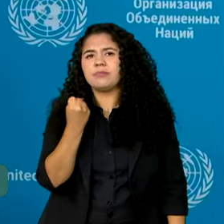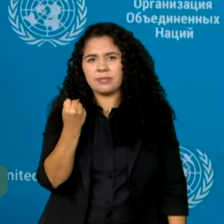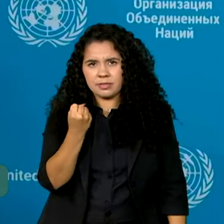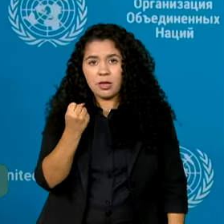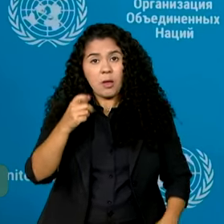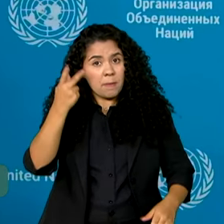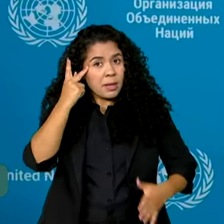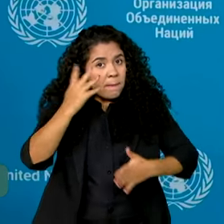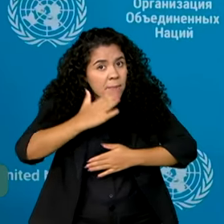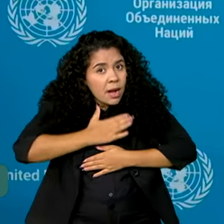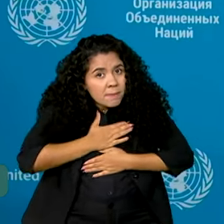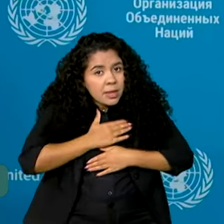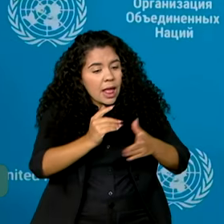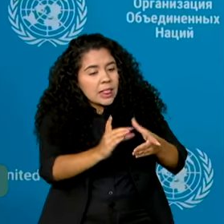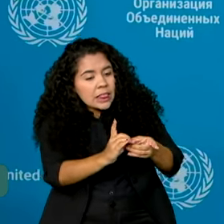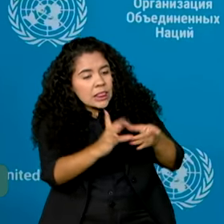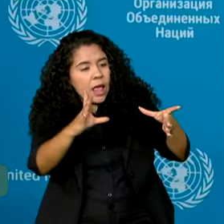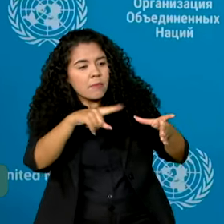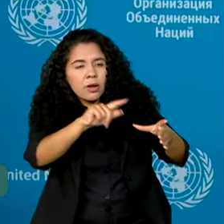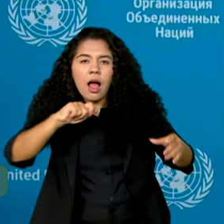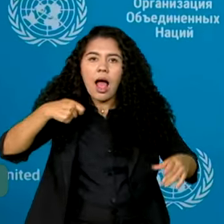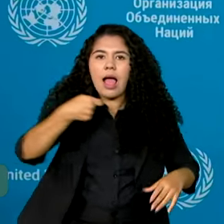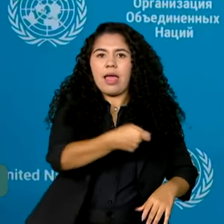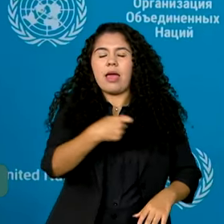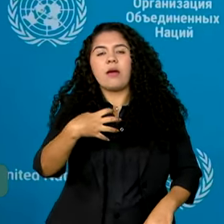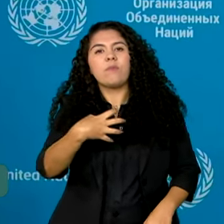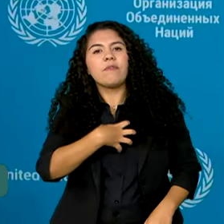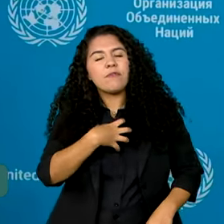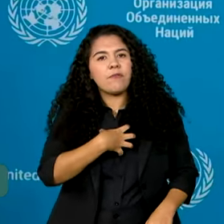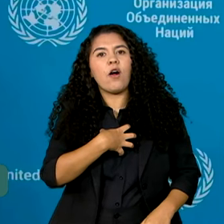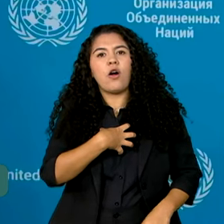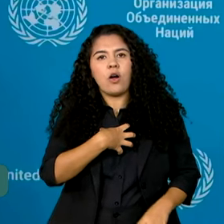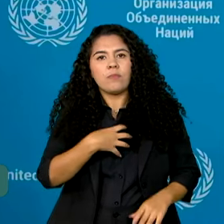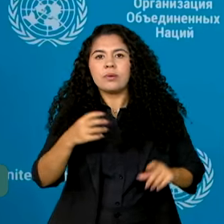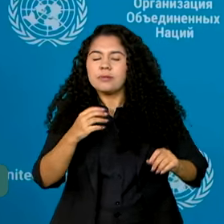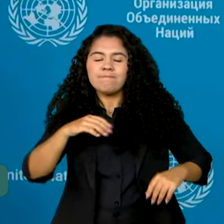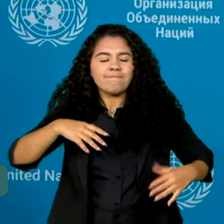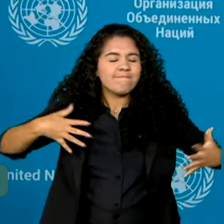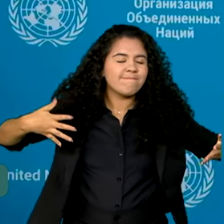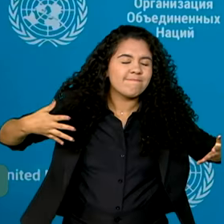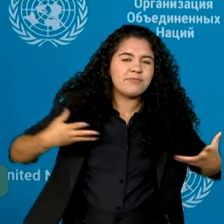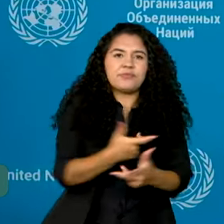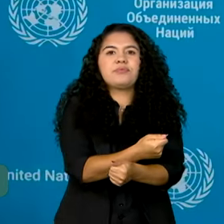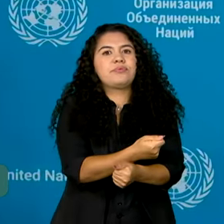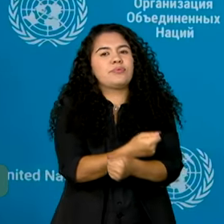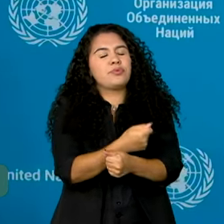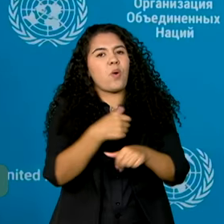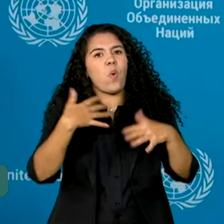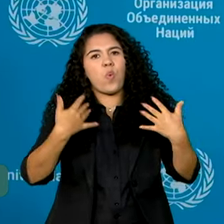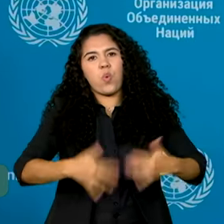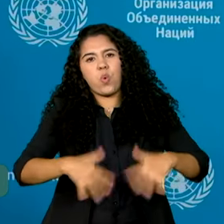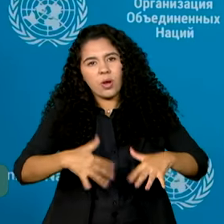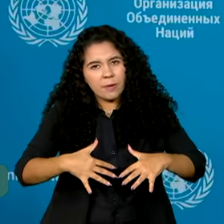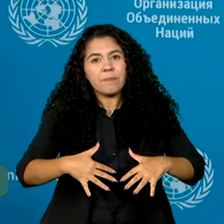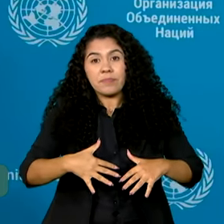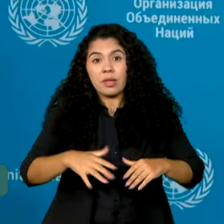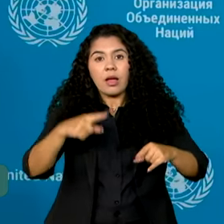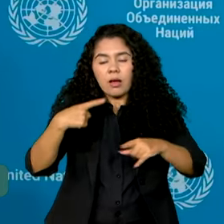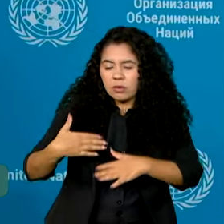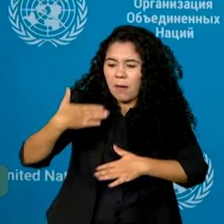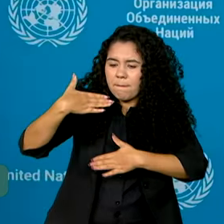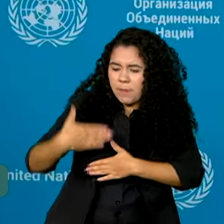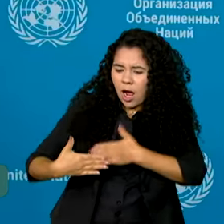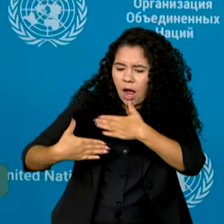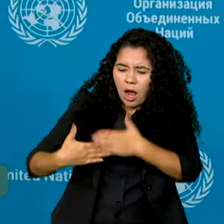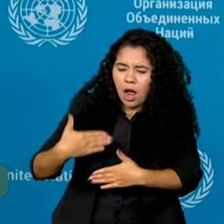democracia o sistema de governo mais extraordinário que se inventou, porque somente no processo